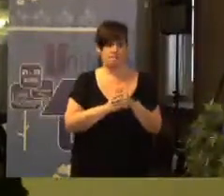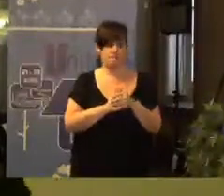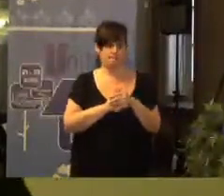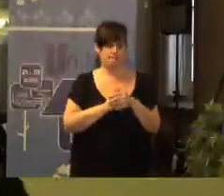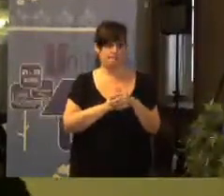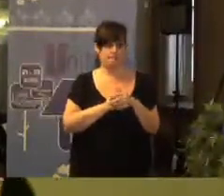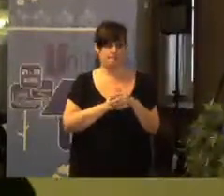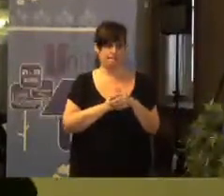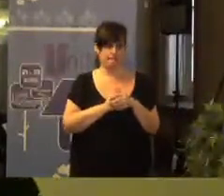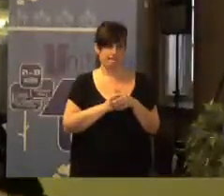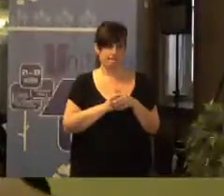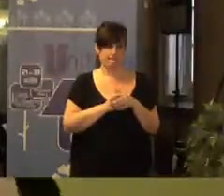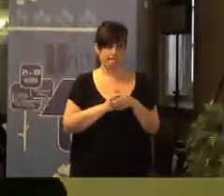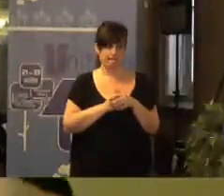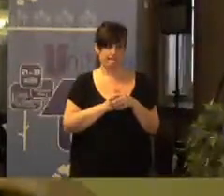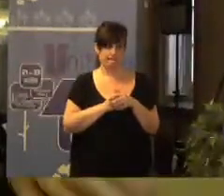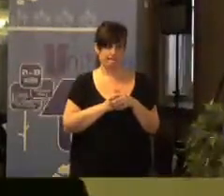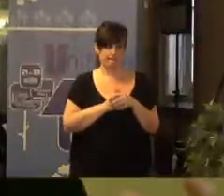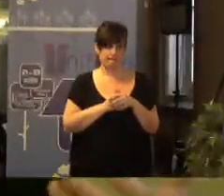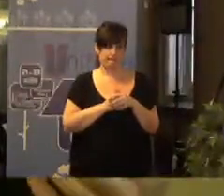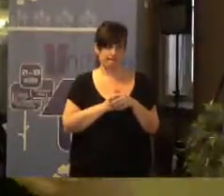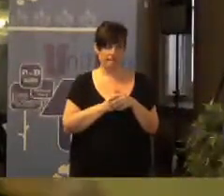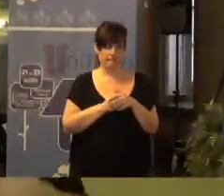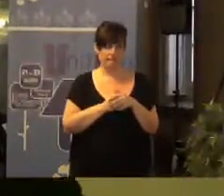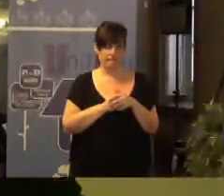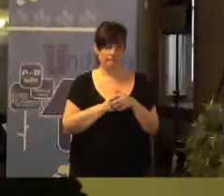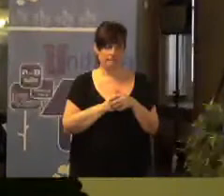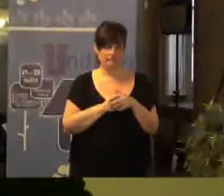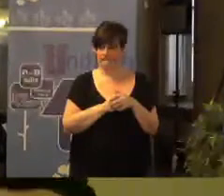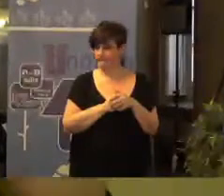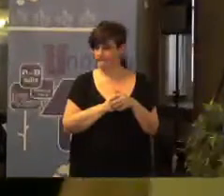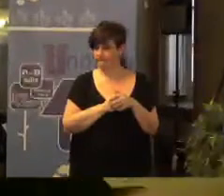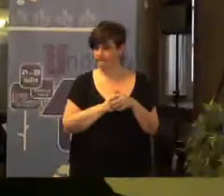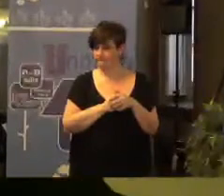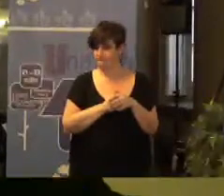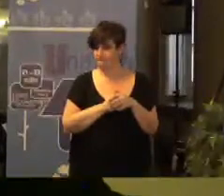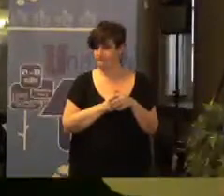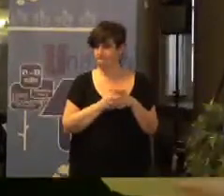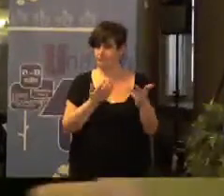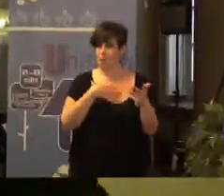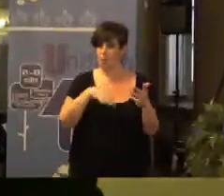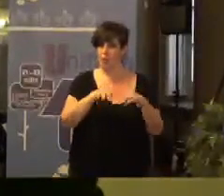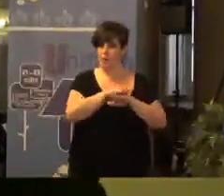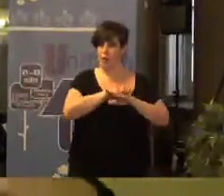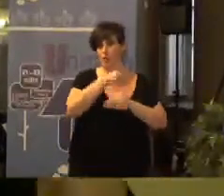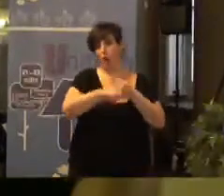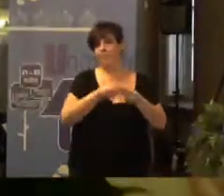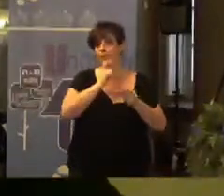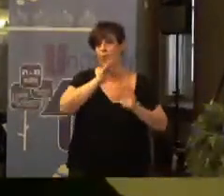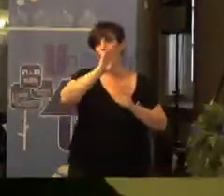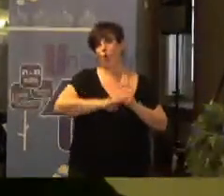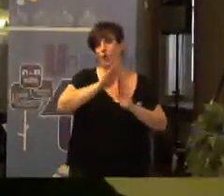de, se correr mal ou se for exercida nas condições erradas, de pôr em causa